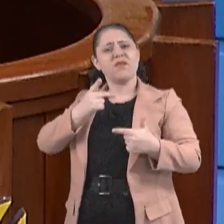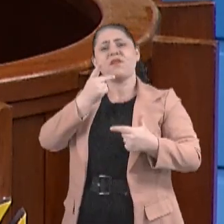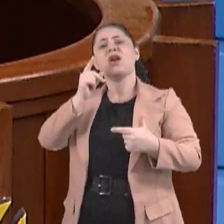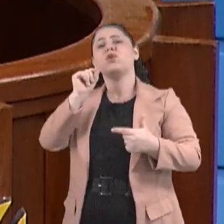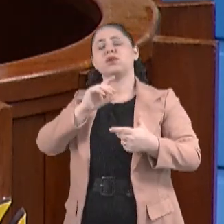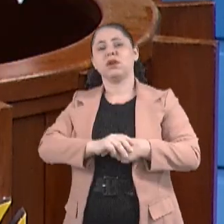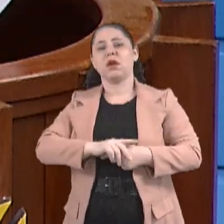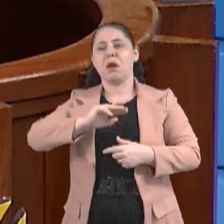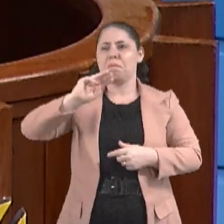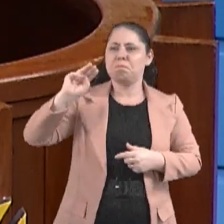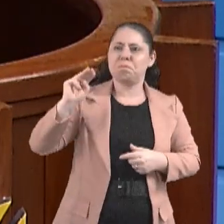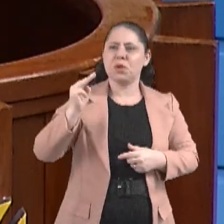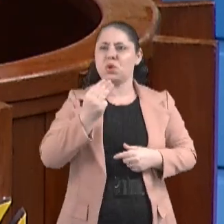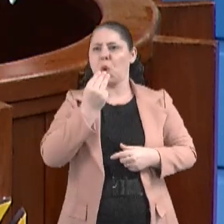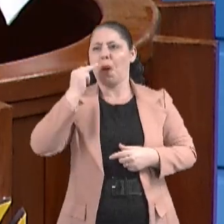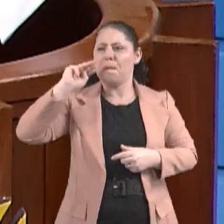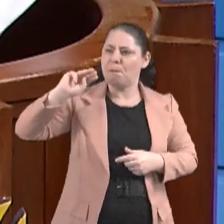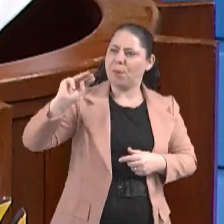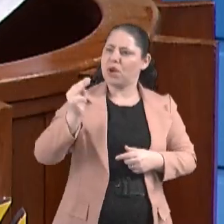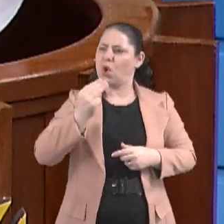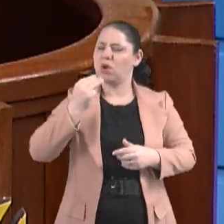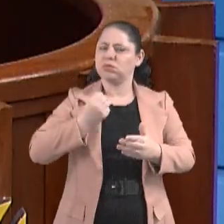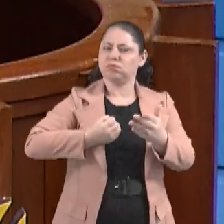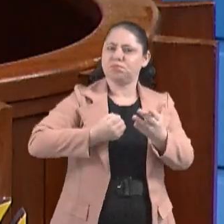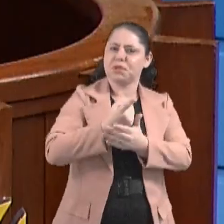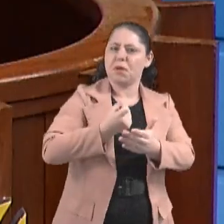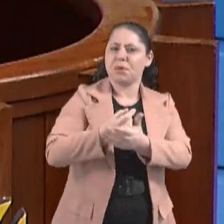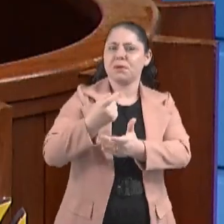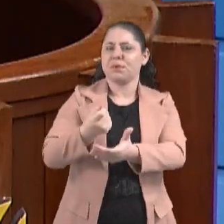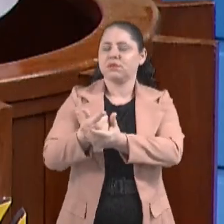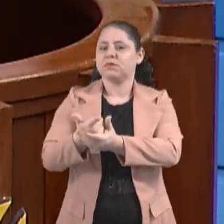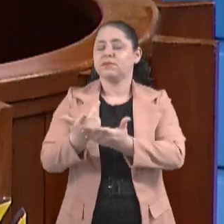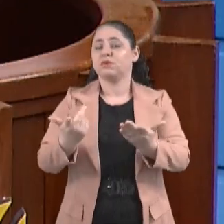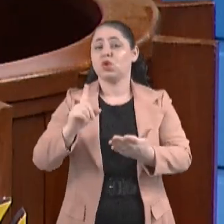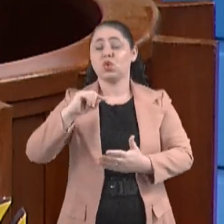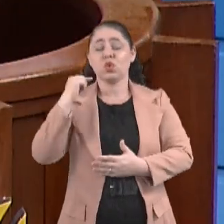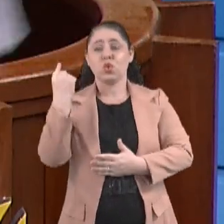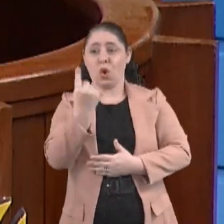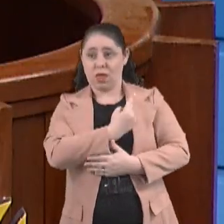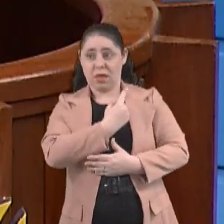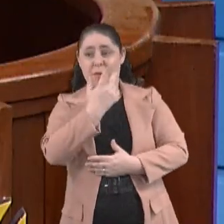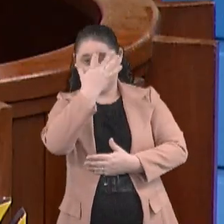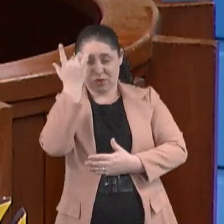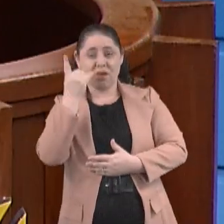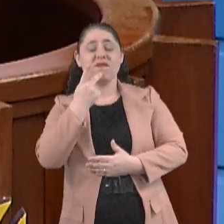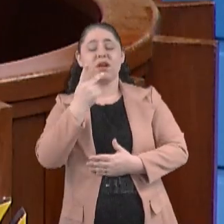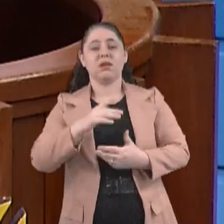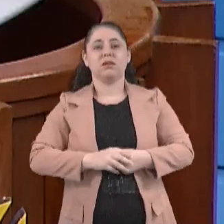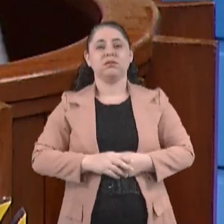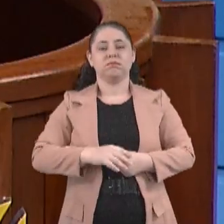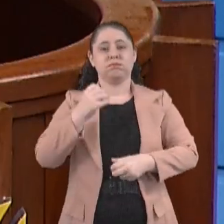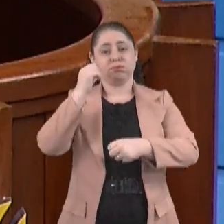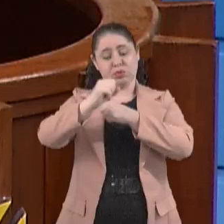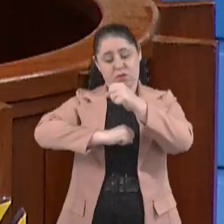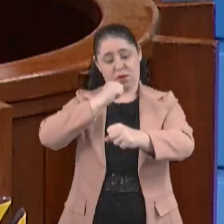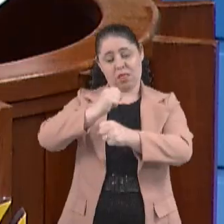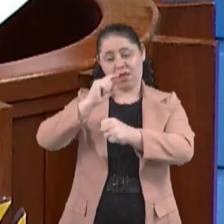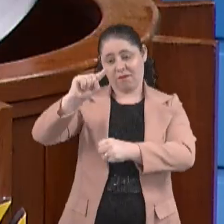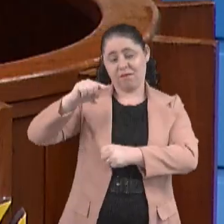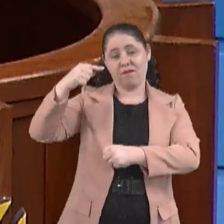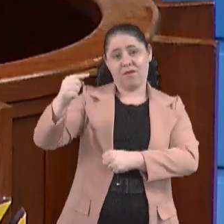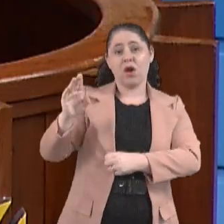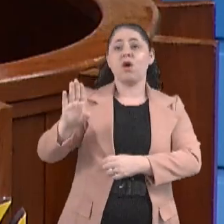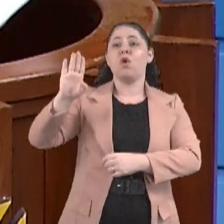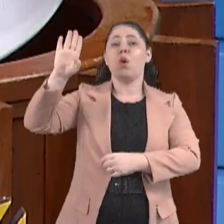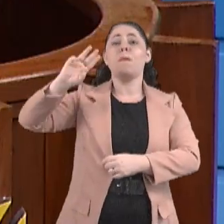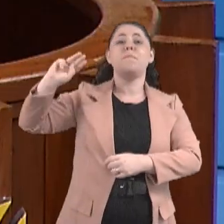sobre milhões, os milhões que são gastos. Todo mundo fala em milhões. Ano que vem é ano de eleição e todo mundo vai